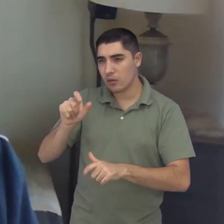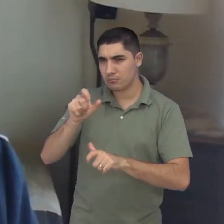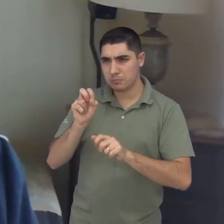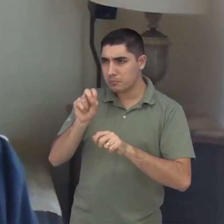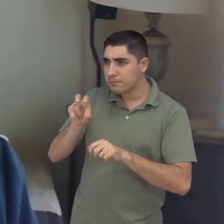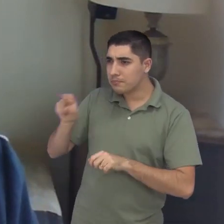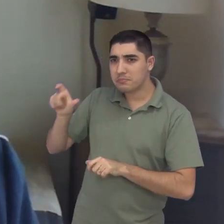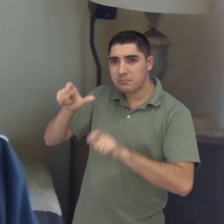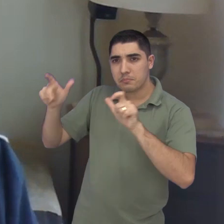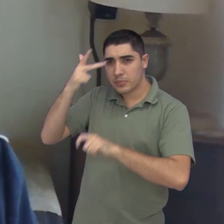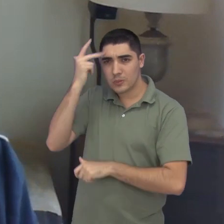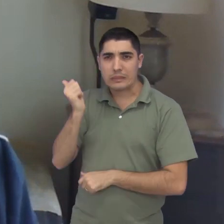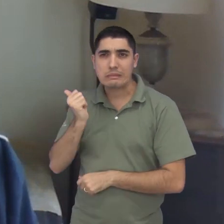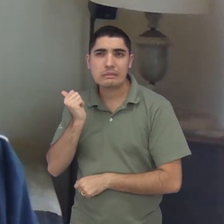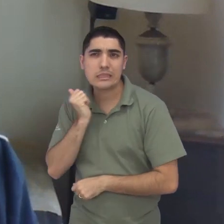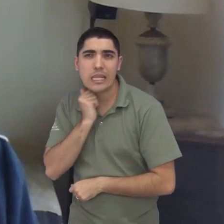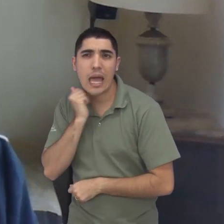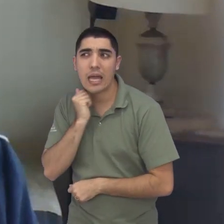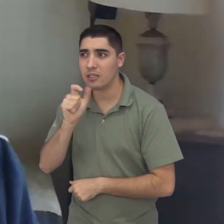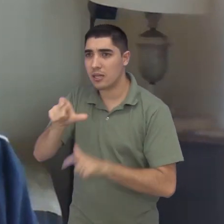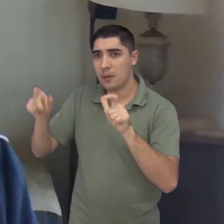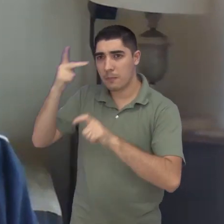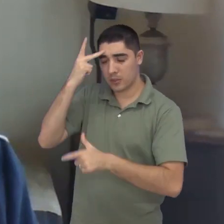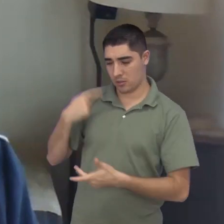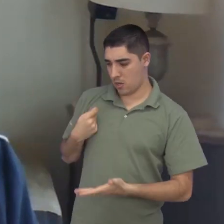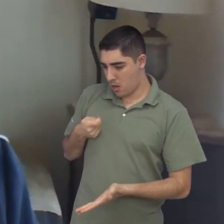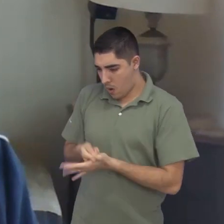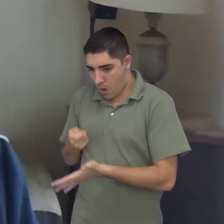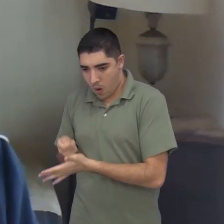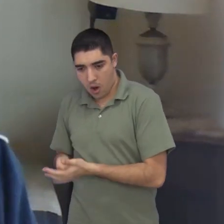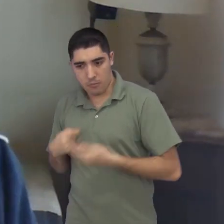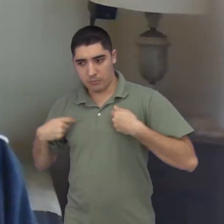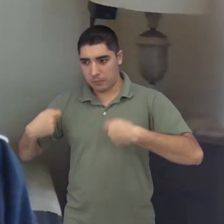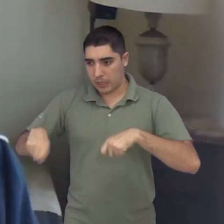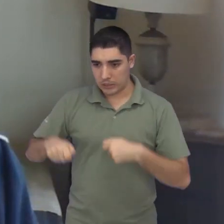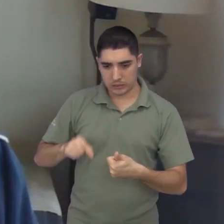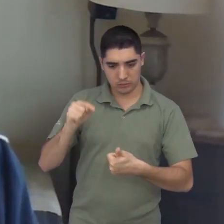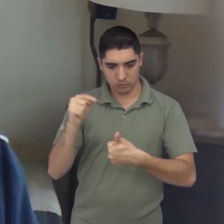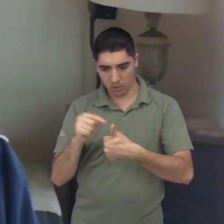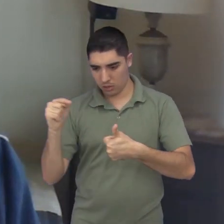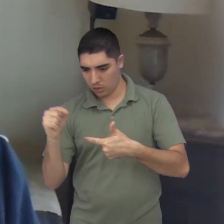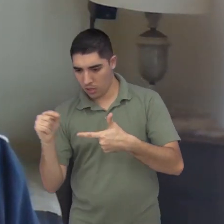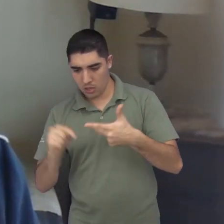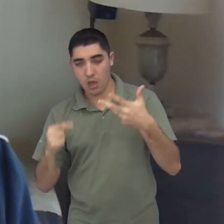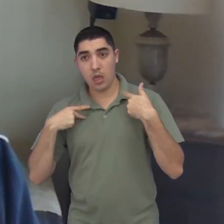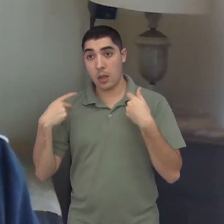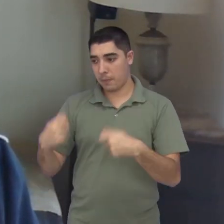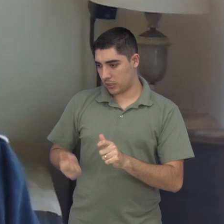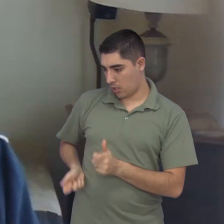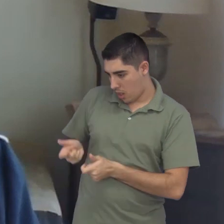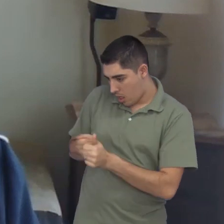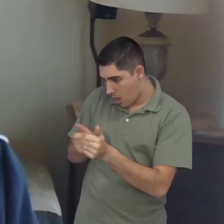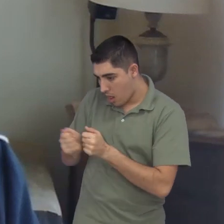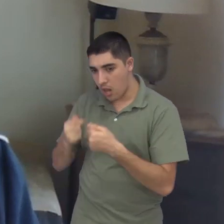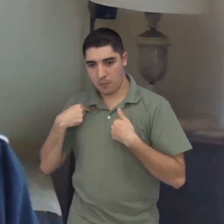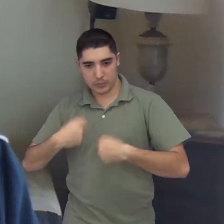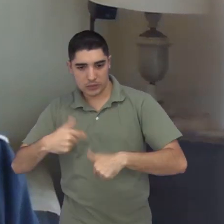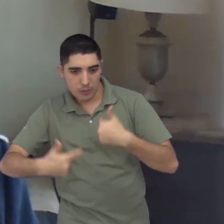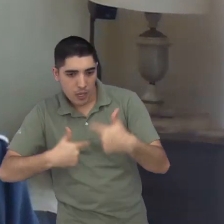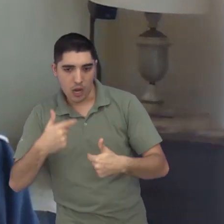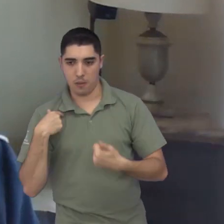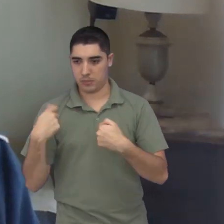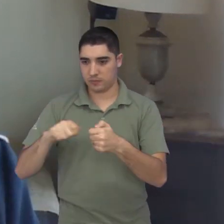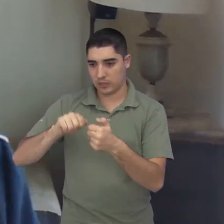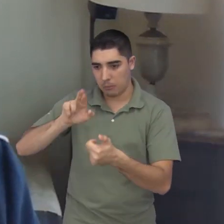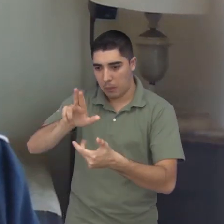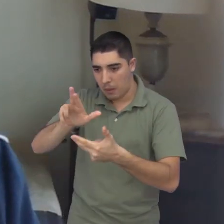de estresse é muito grande, as pessoas se cobram muito, elas querem estar o tempo todo ligadas e